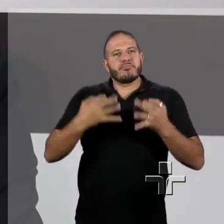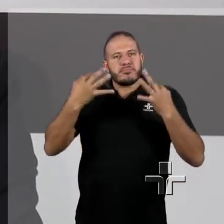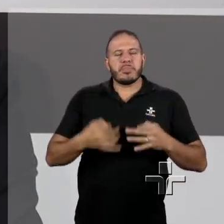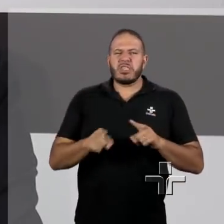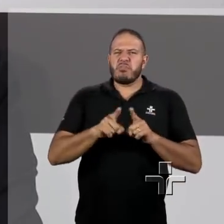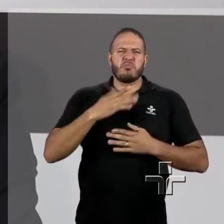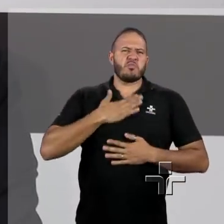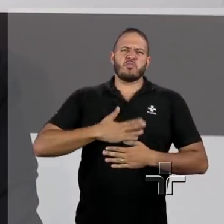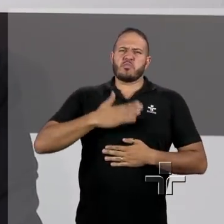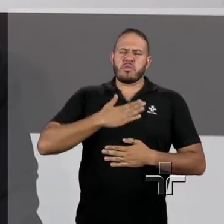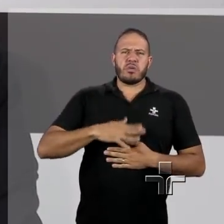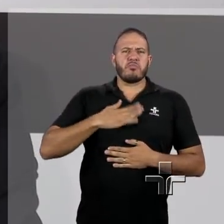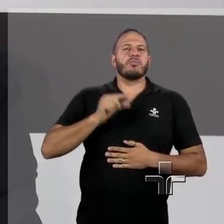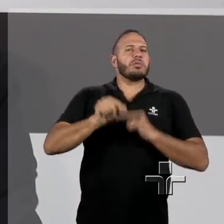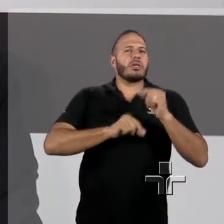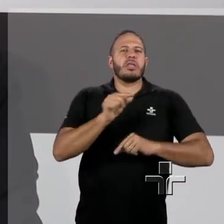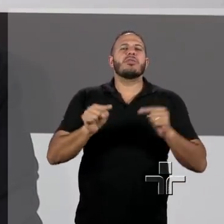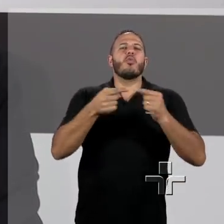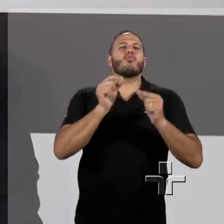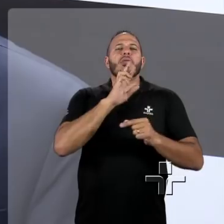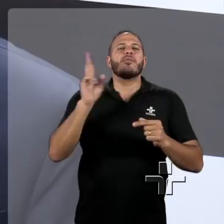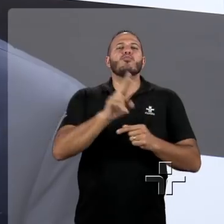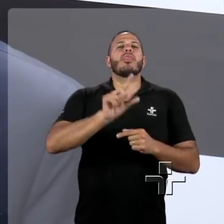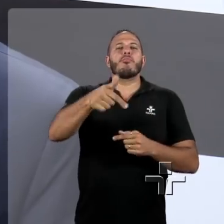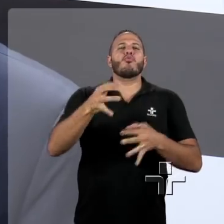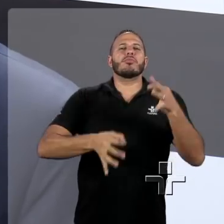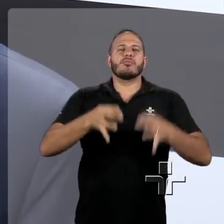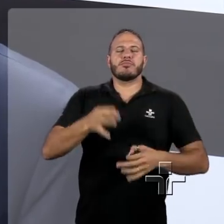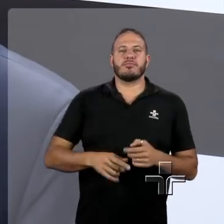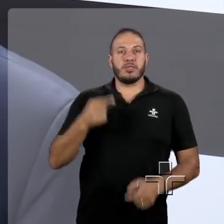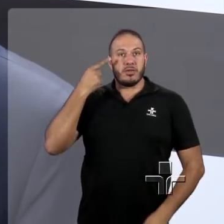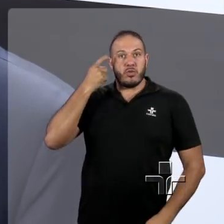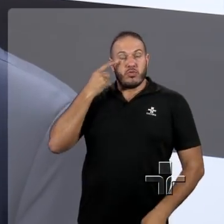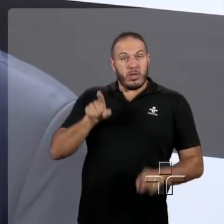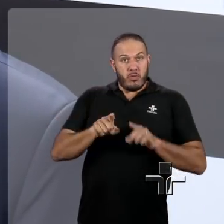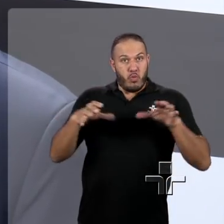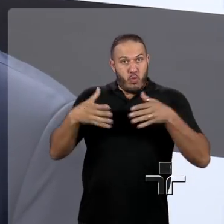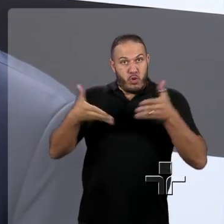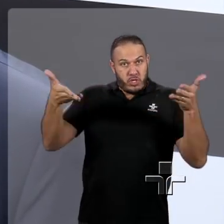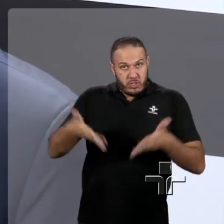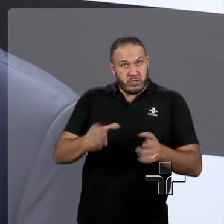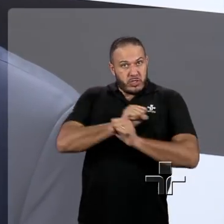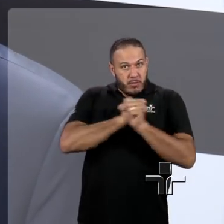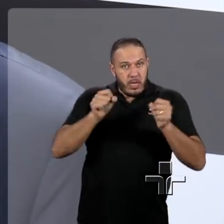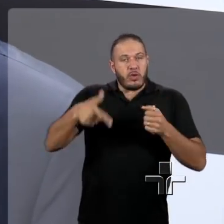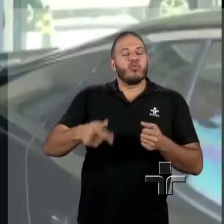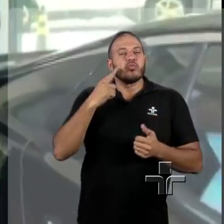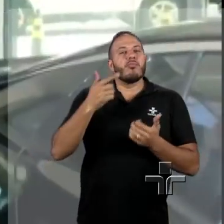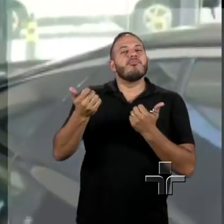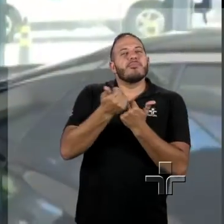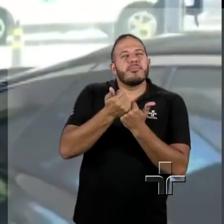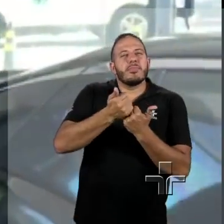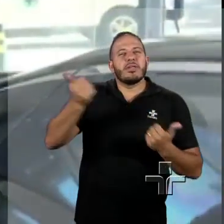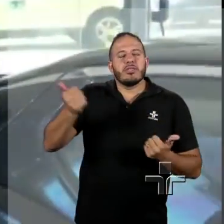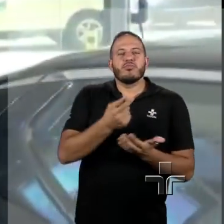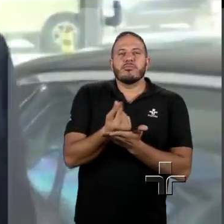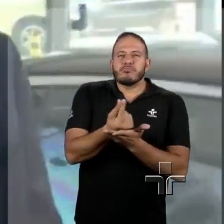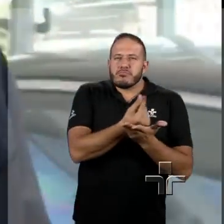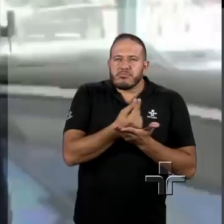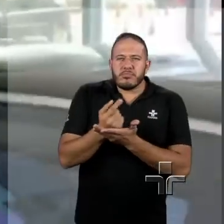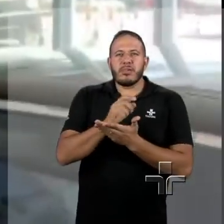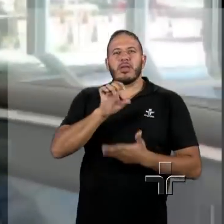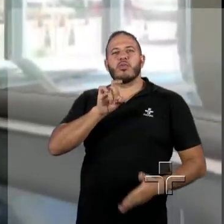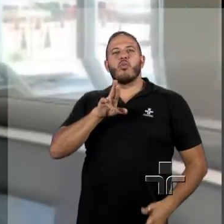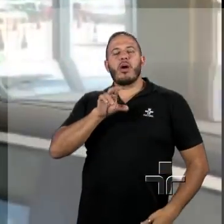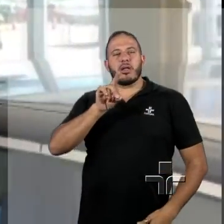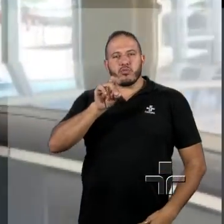muito tranquilo em relação ao resultado final da justiça. Dória se reuniu nesta manhã com o atual ministro da Fazenda, Eduardo Guardia, mas